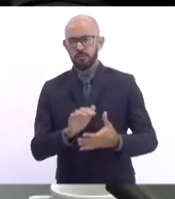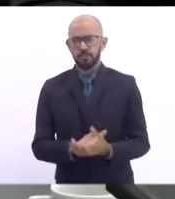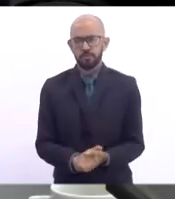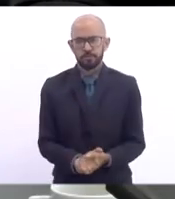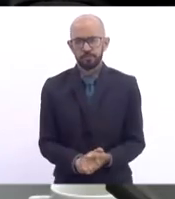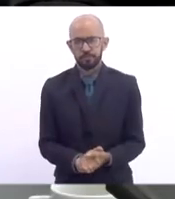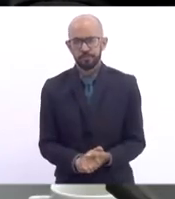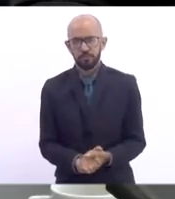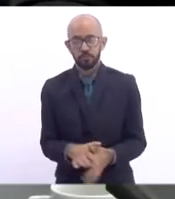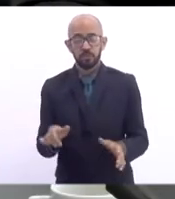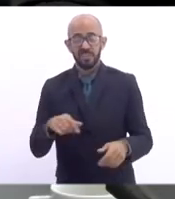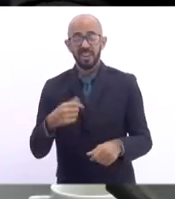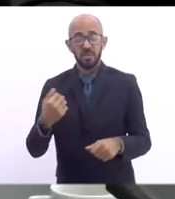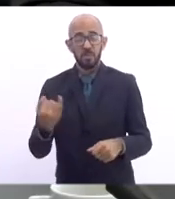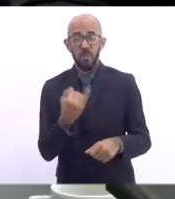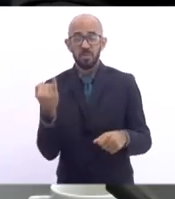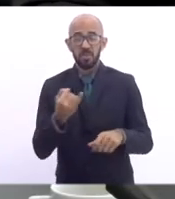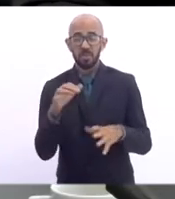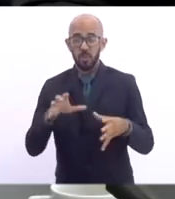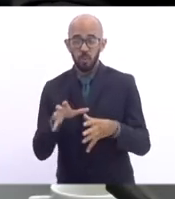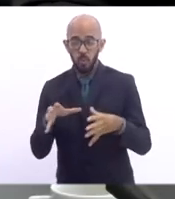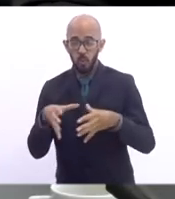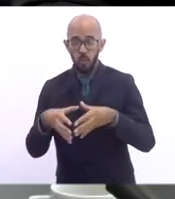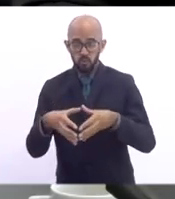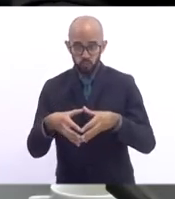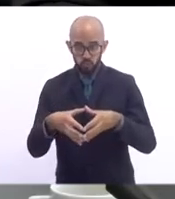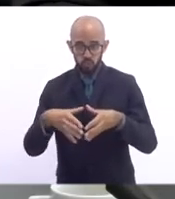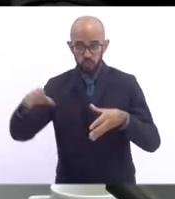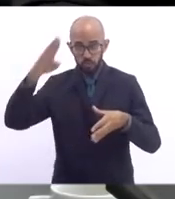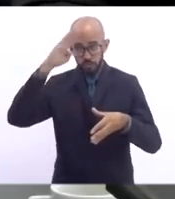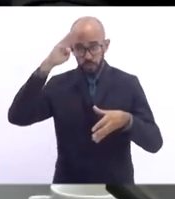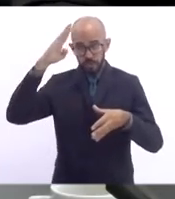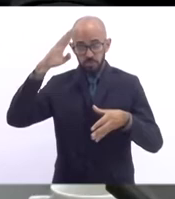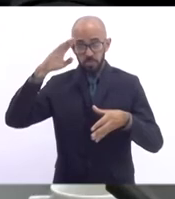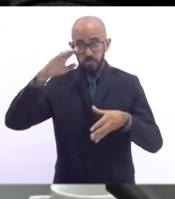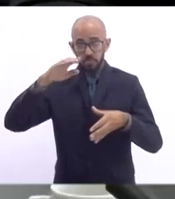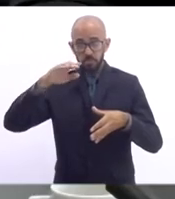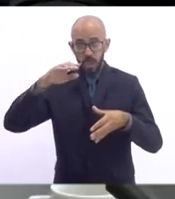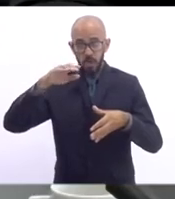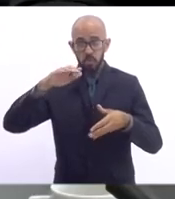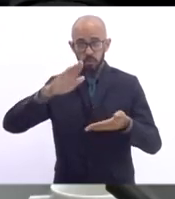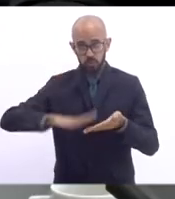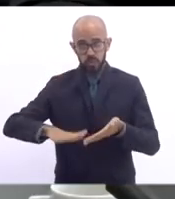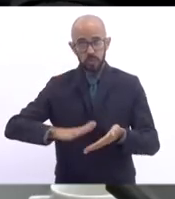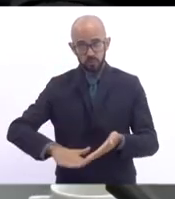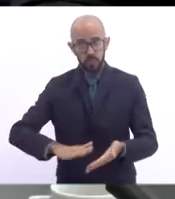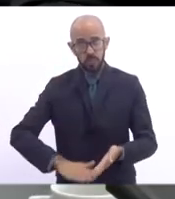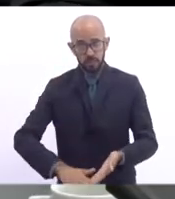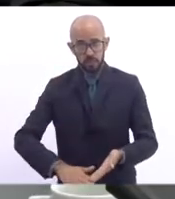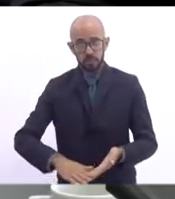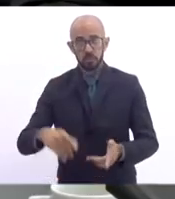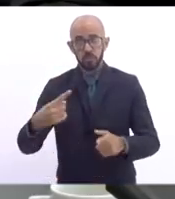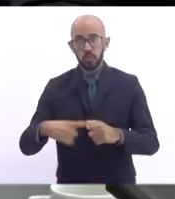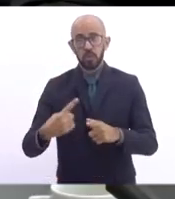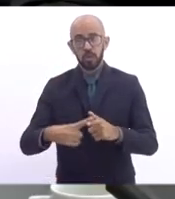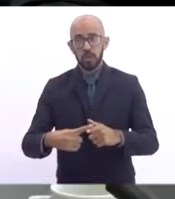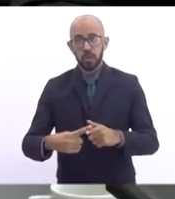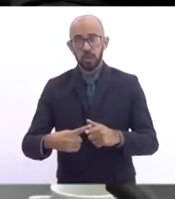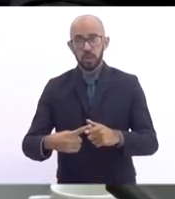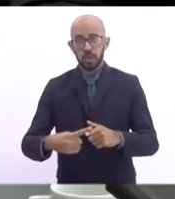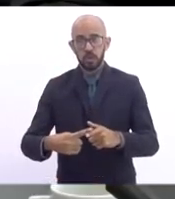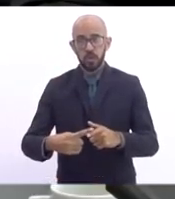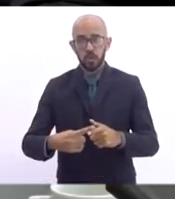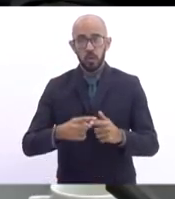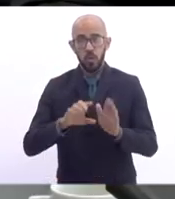do conjunto principal bloco de despesas porque a o